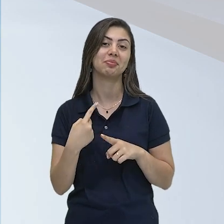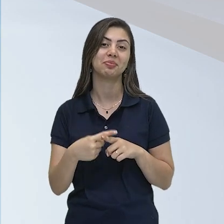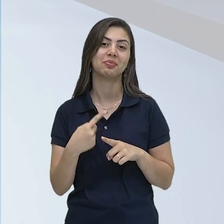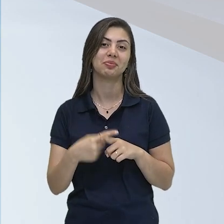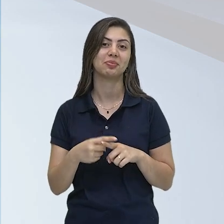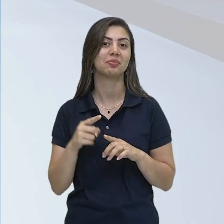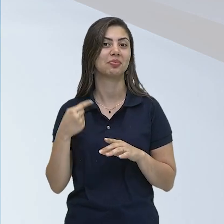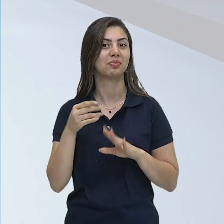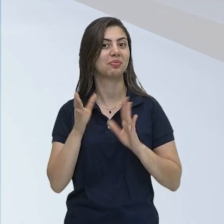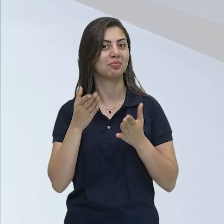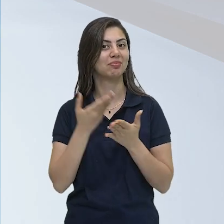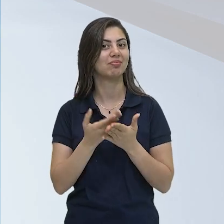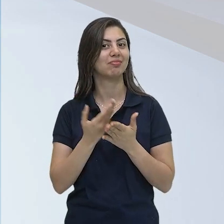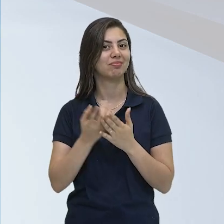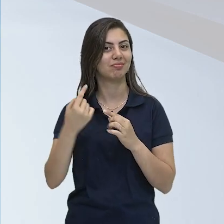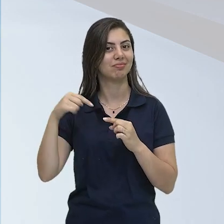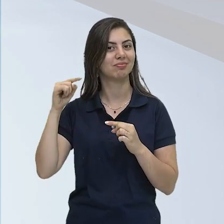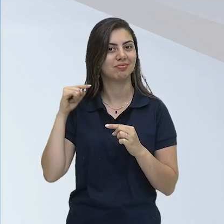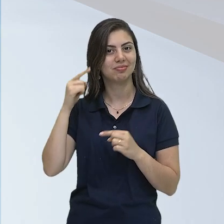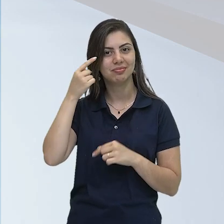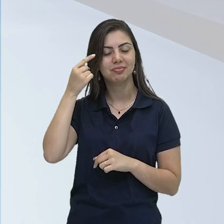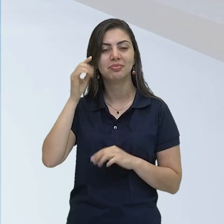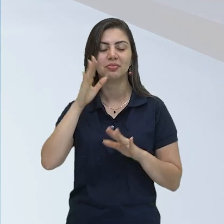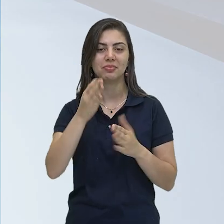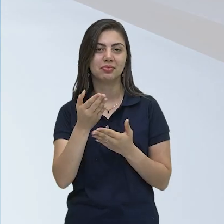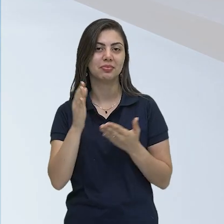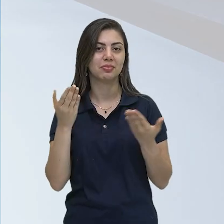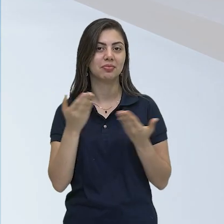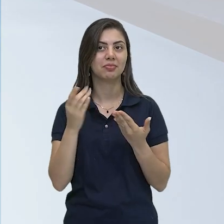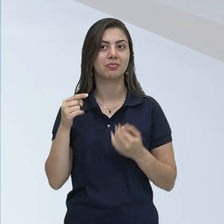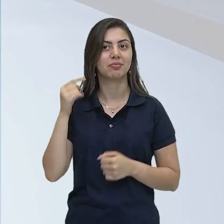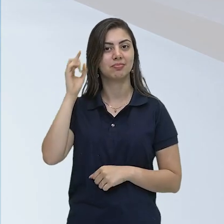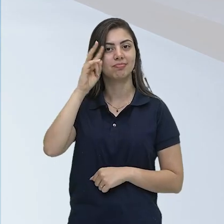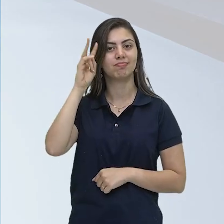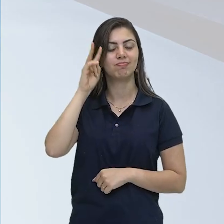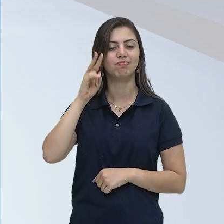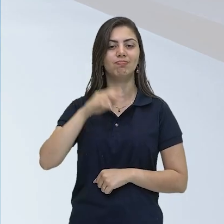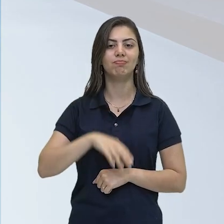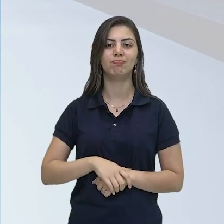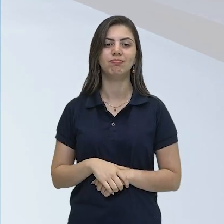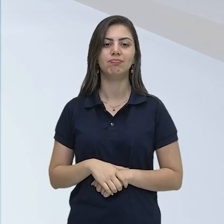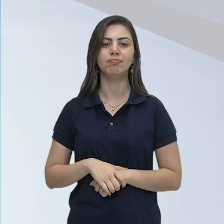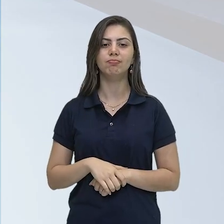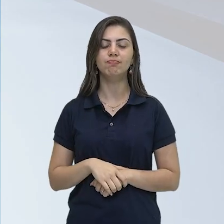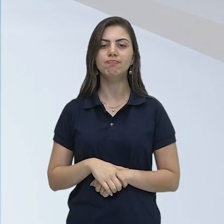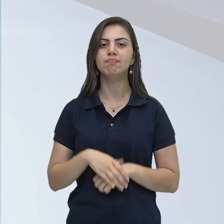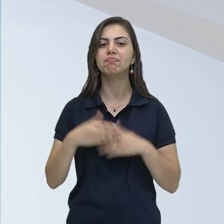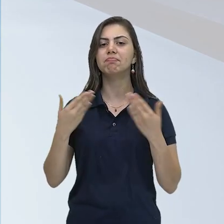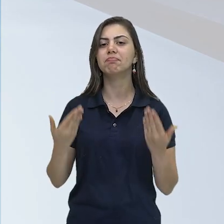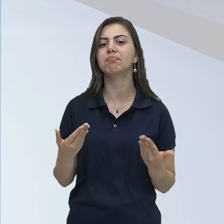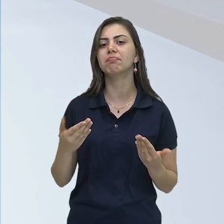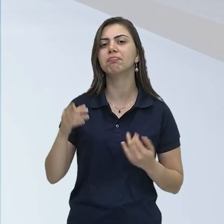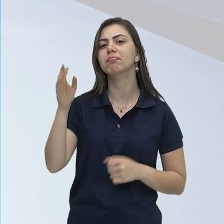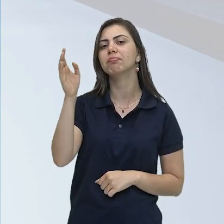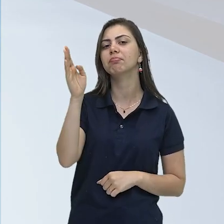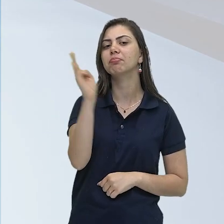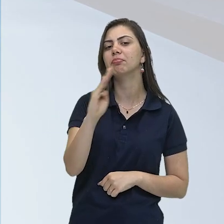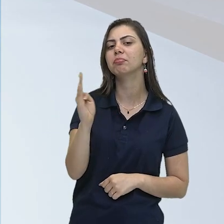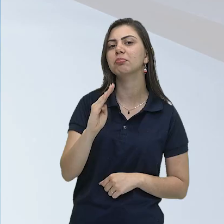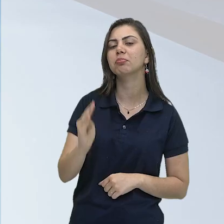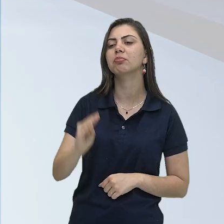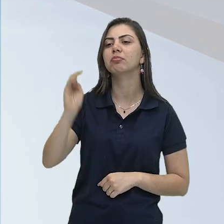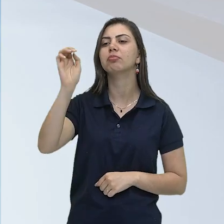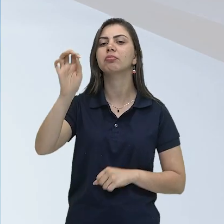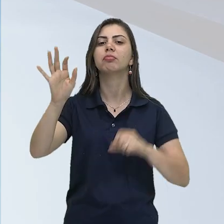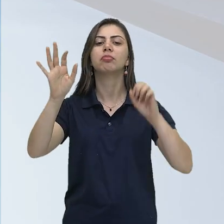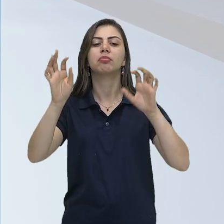questões, porque nós já vimos e agora nós iremos apenas relembrar. E aí, de qual parte do nosso país,